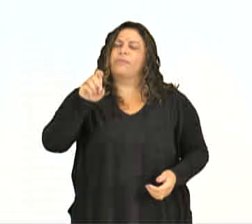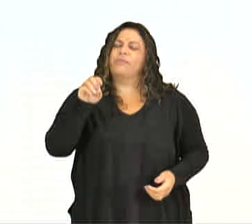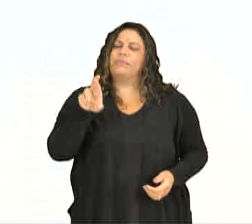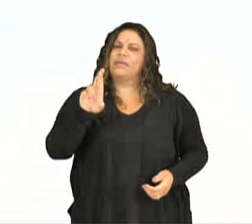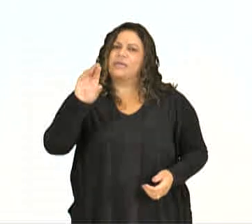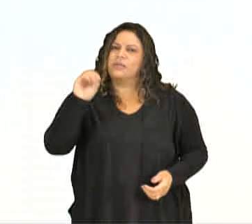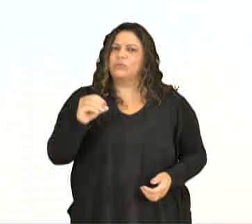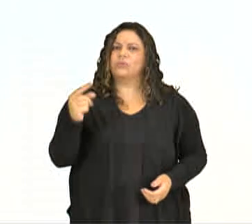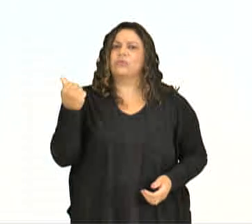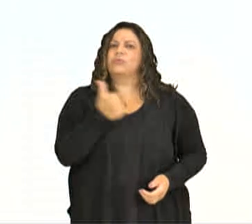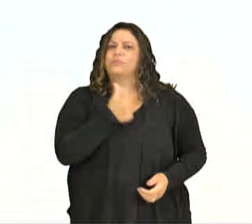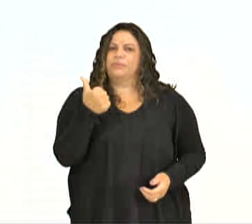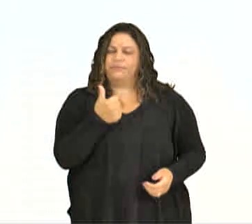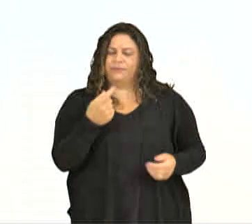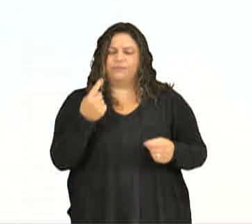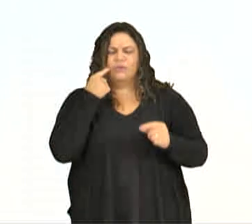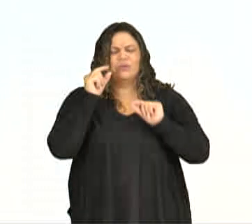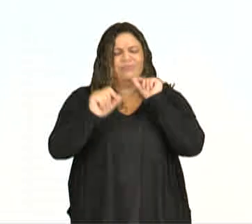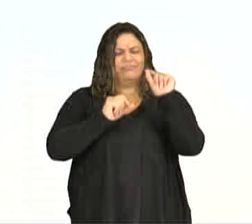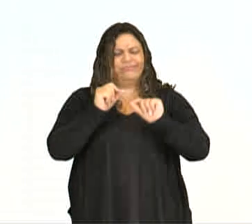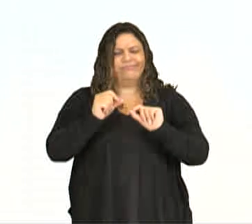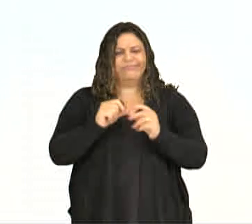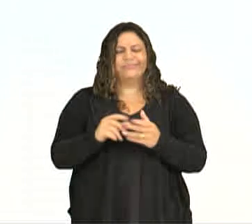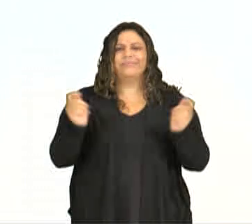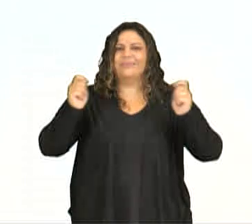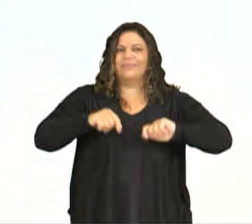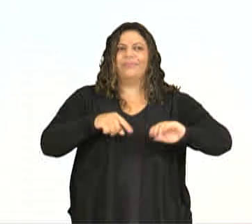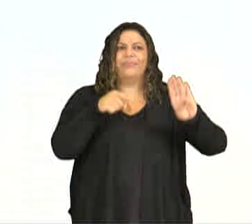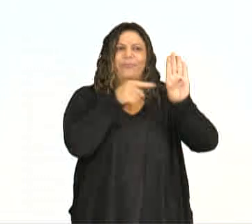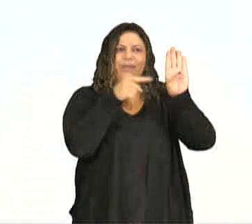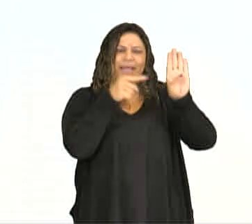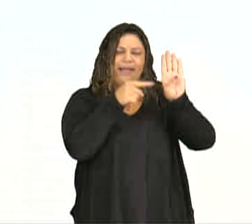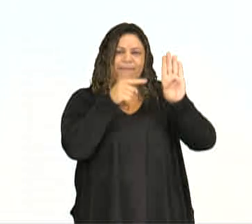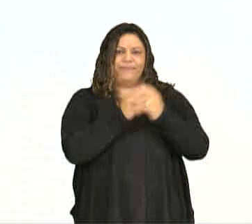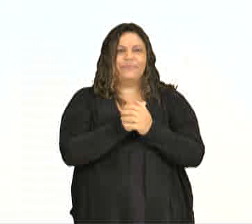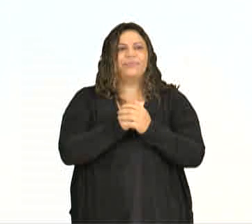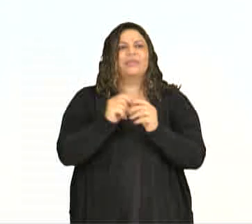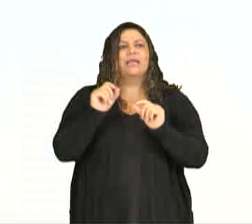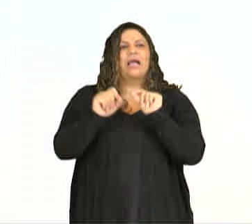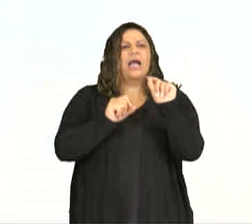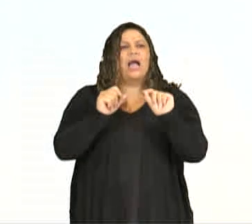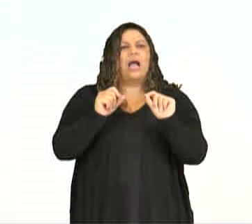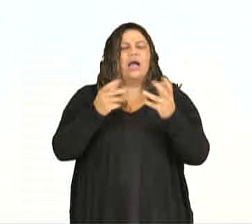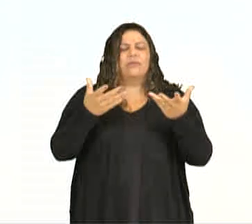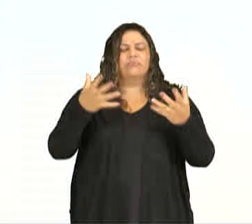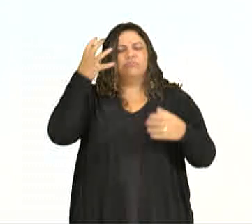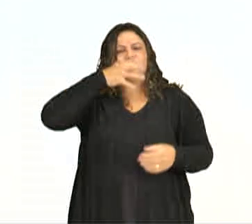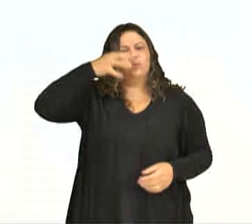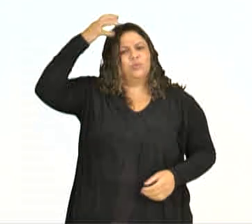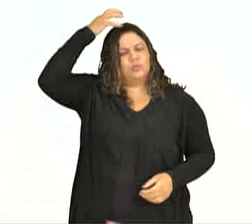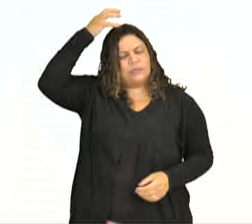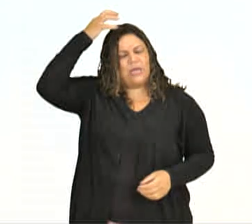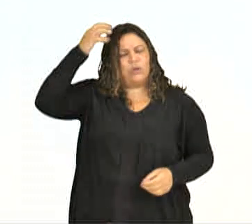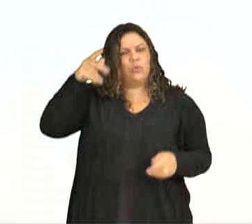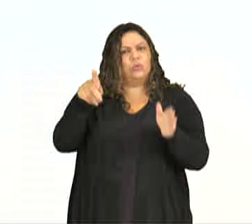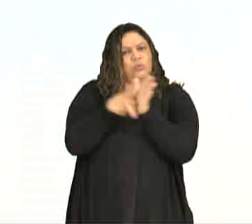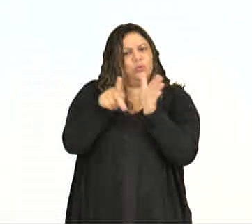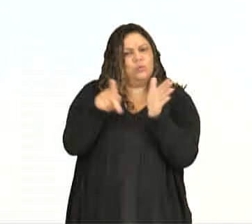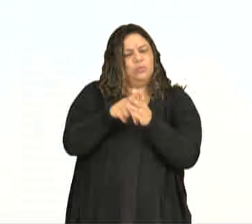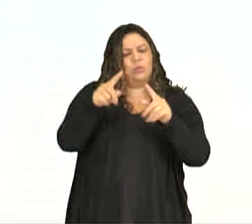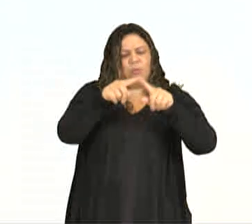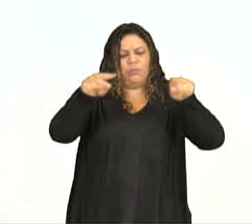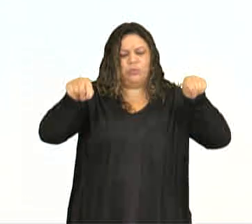A valsa teve sua origem nos salões da nobreza europeia, sendo proibida para as classes populares. Opção